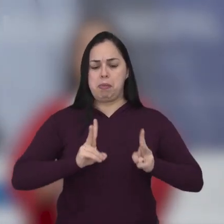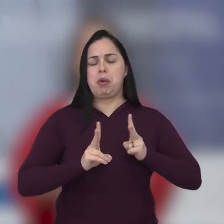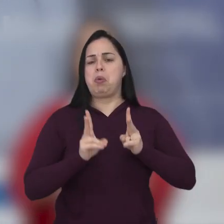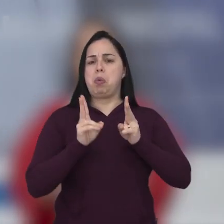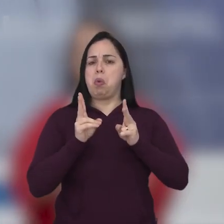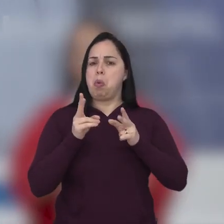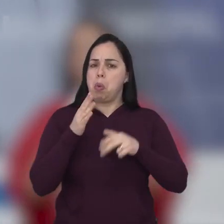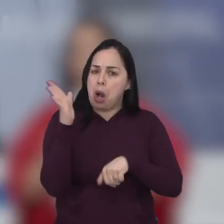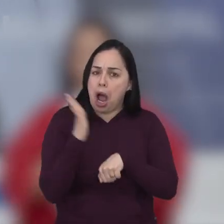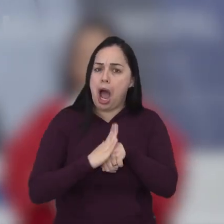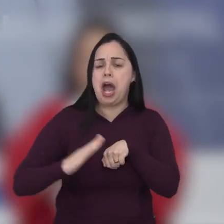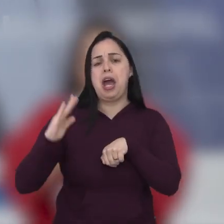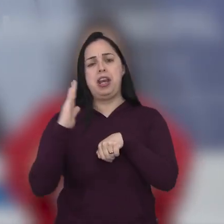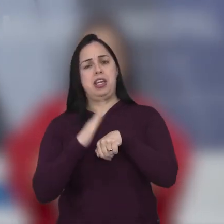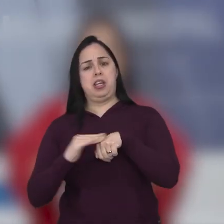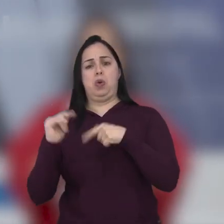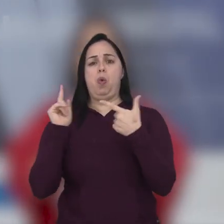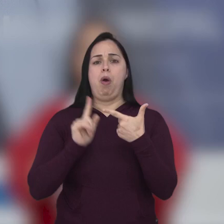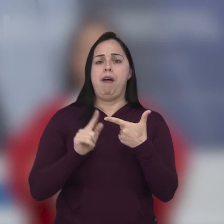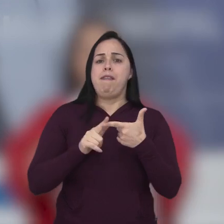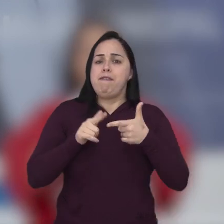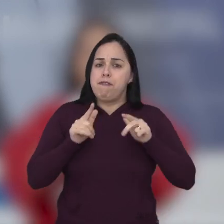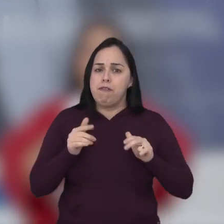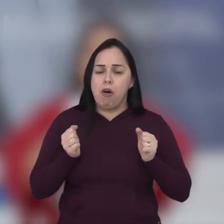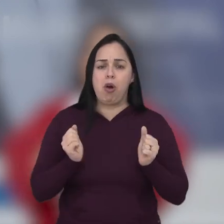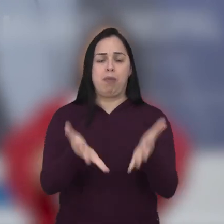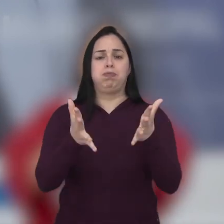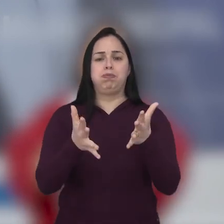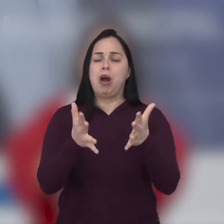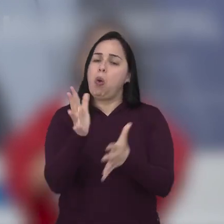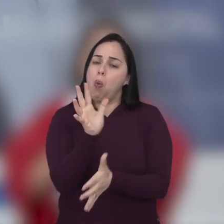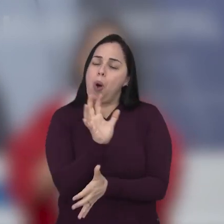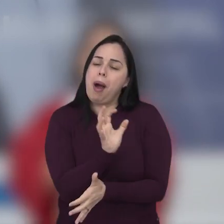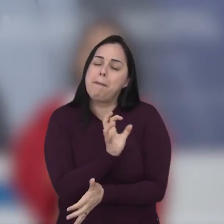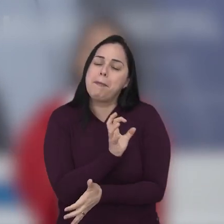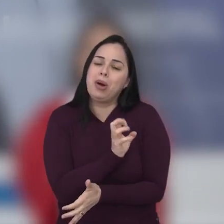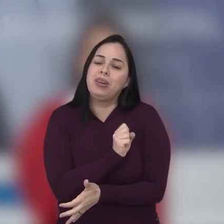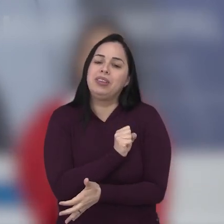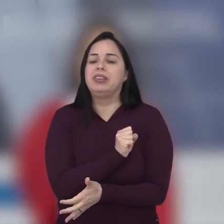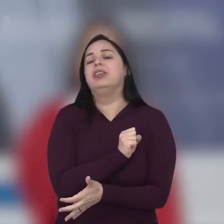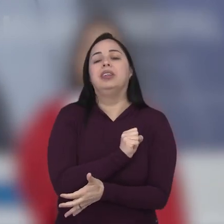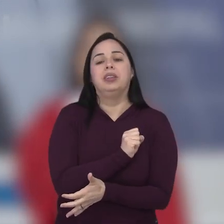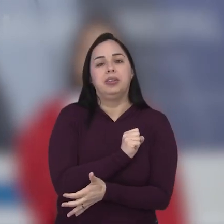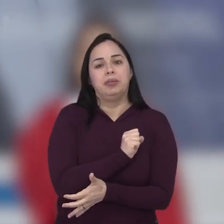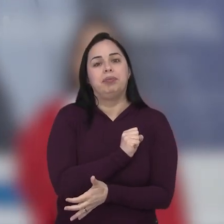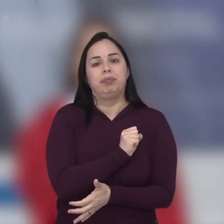com dedicação, carinho e muito amor,